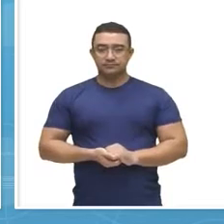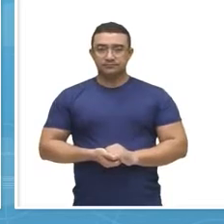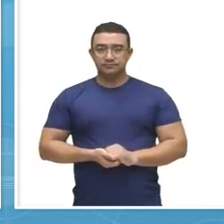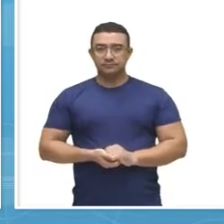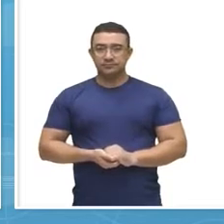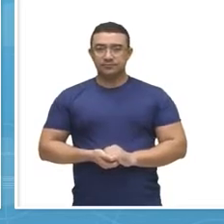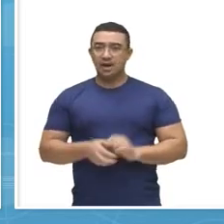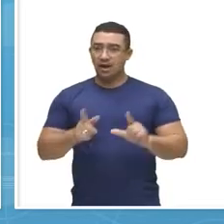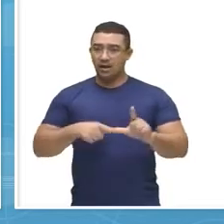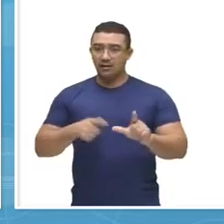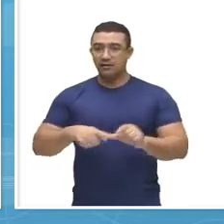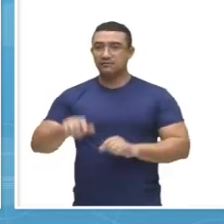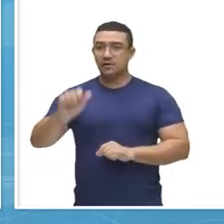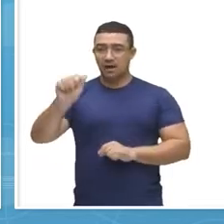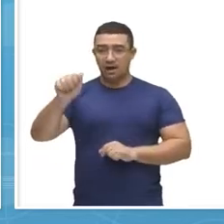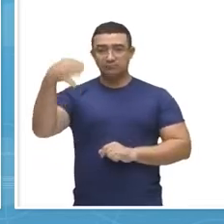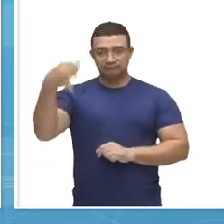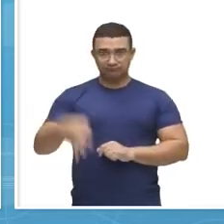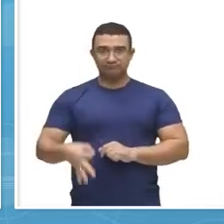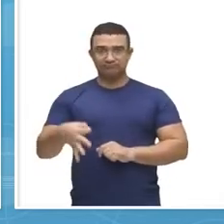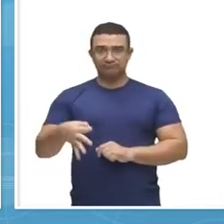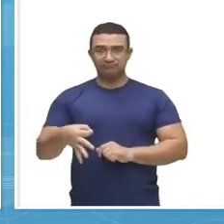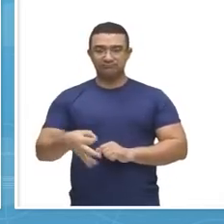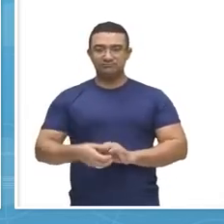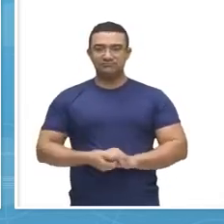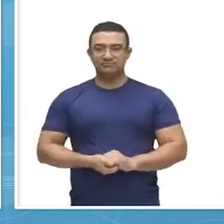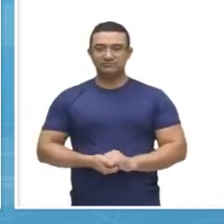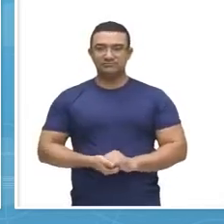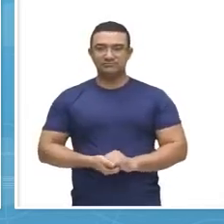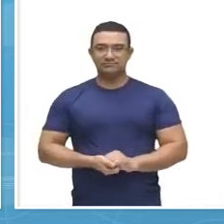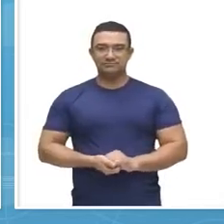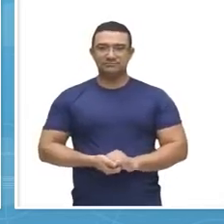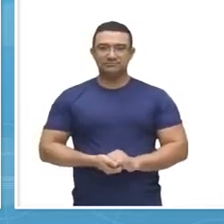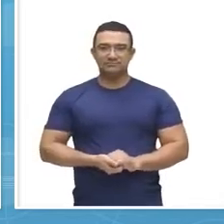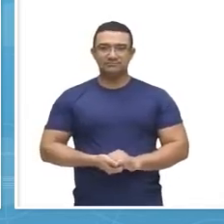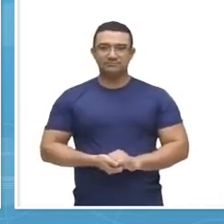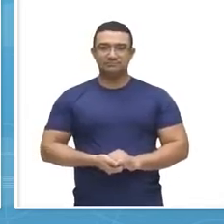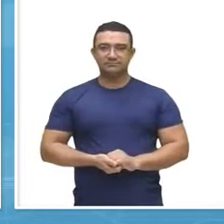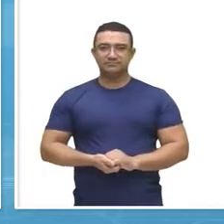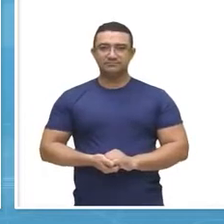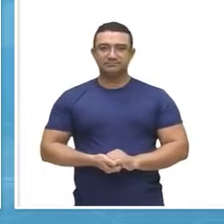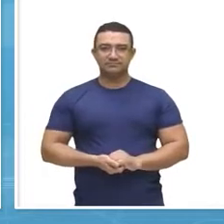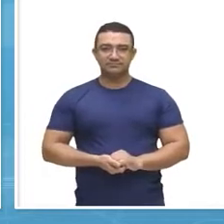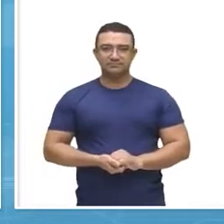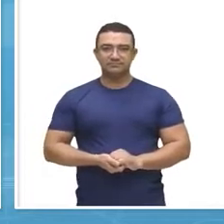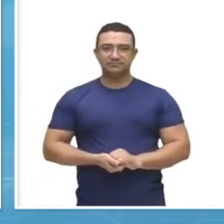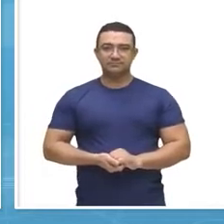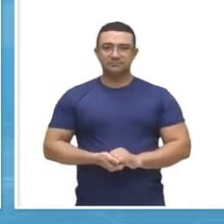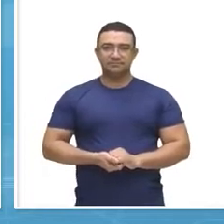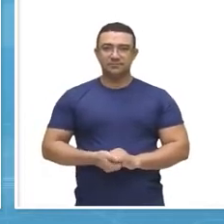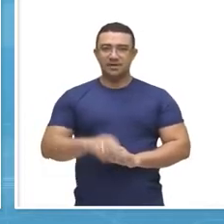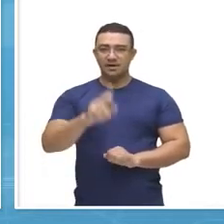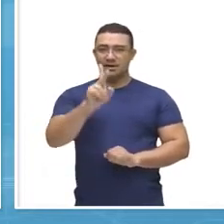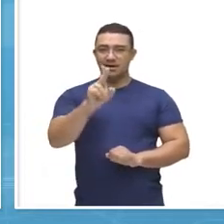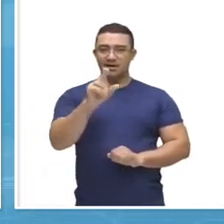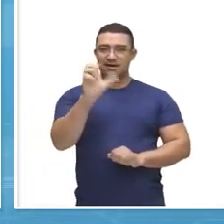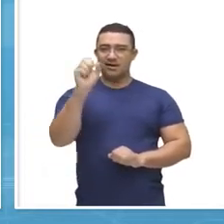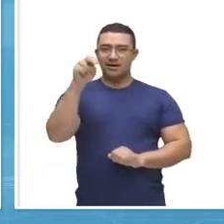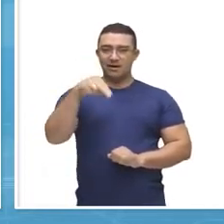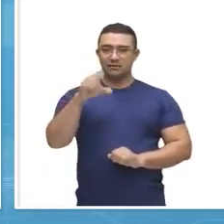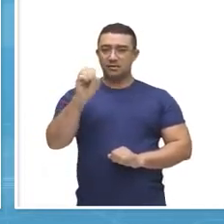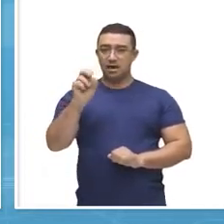Olha só a resposta então, resposta correta. His cell phone ran out. Então, né, run out quer dizer quando a bateria